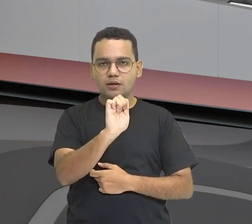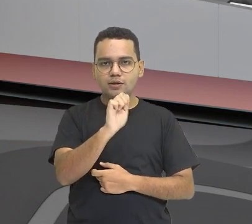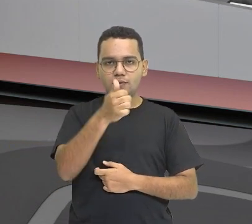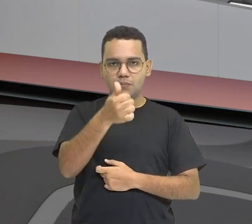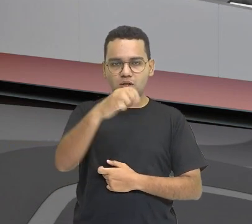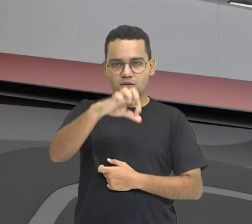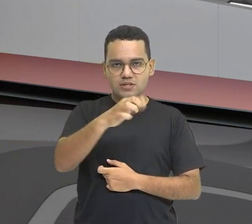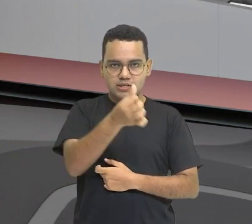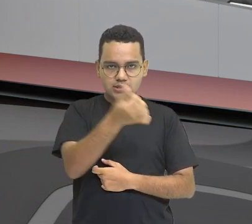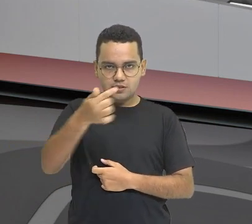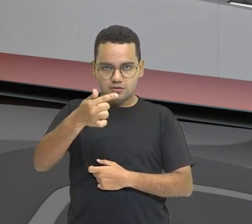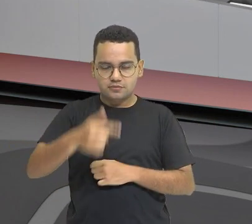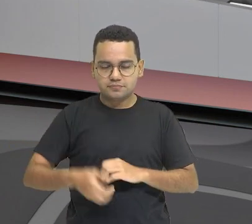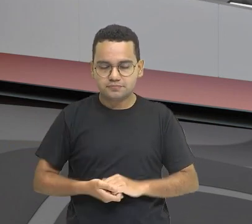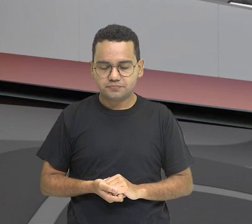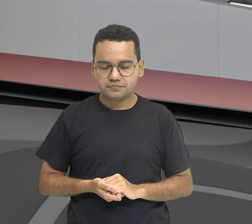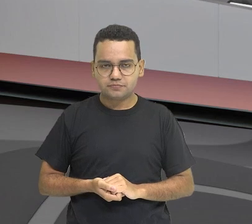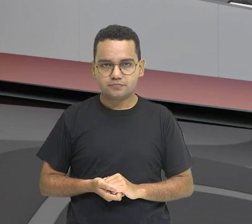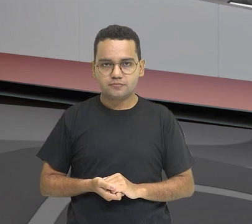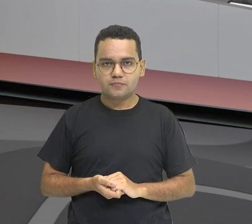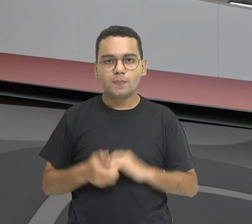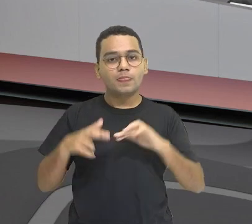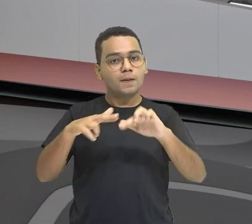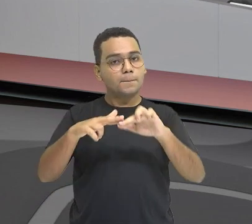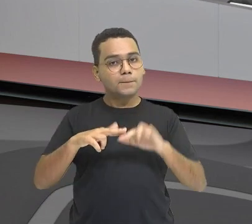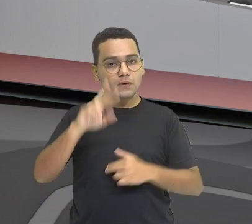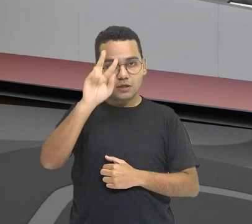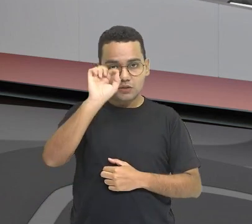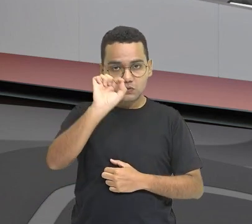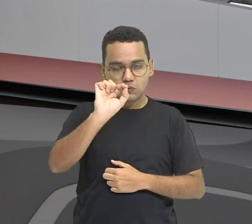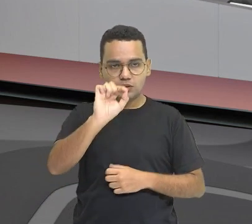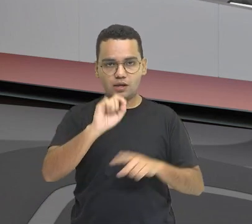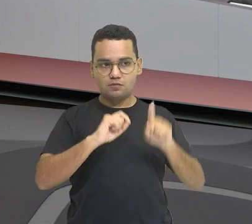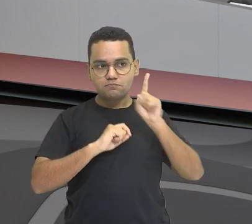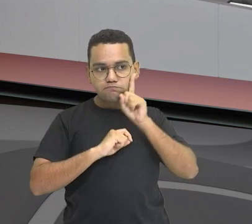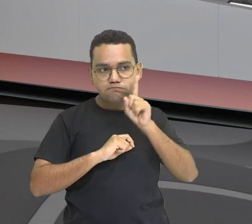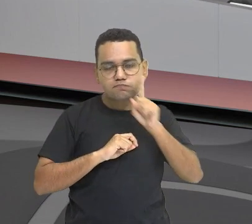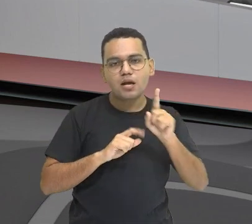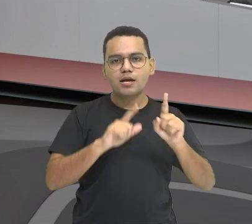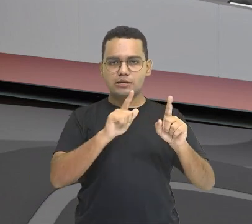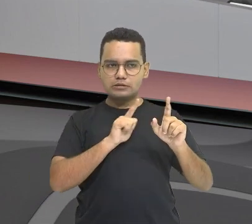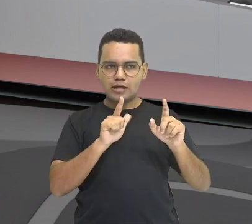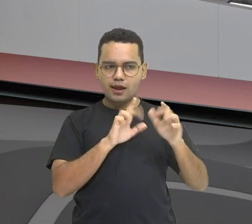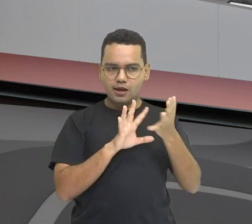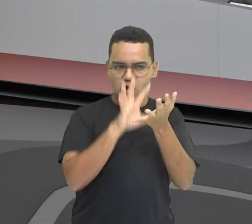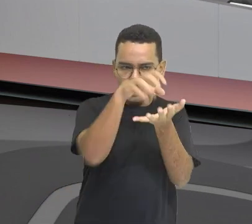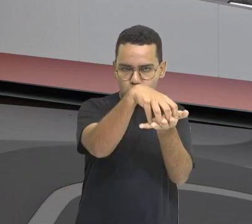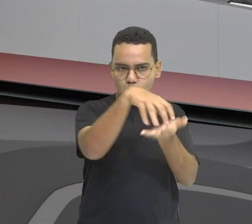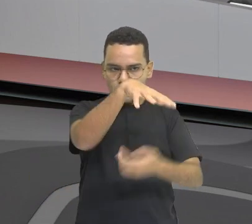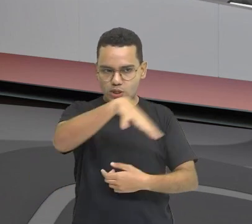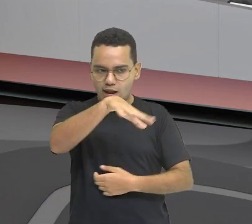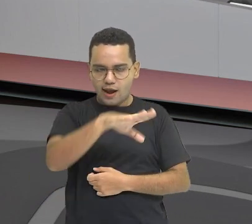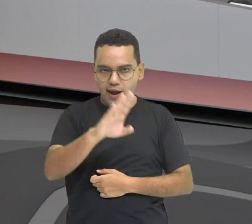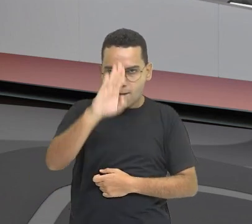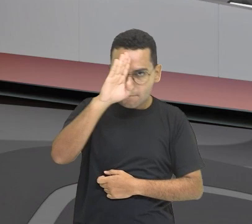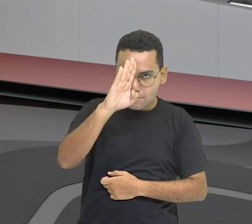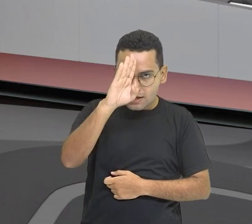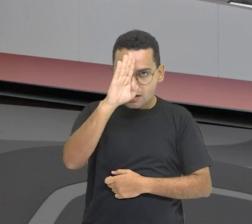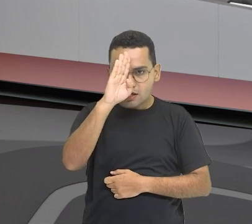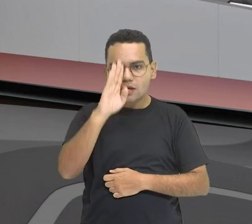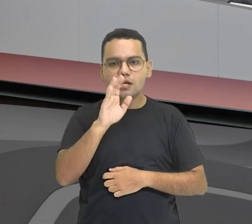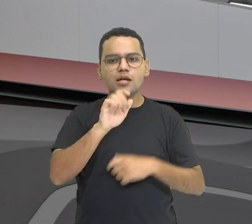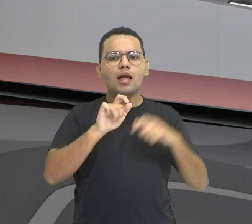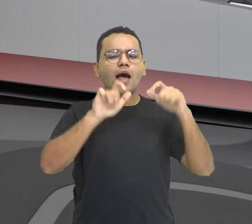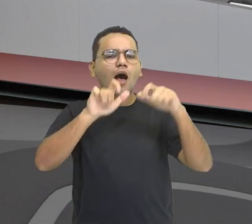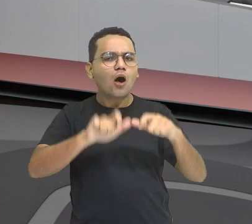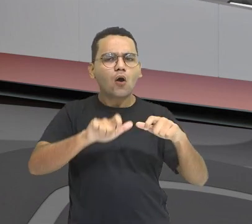1962, onde, em retaliação ao fato dos Estados Unidos terem colocado base militar, na realidade, bases de lançamento de mísseis na